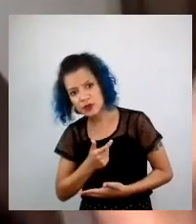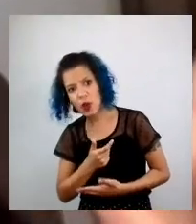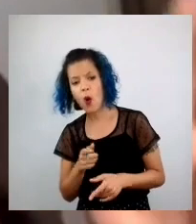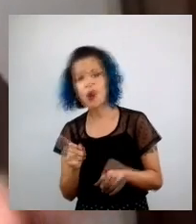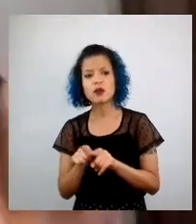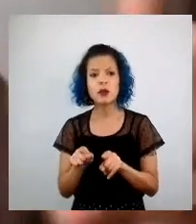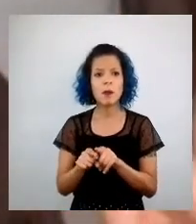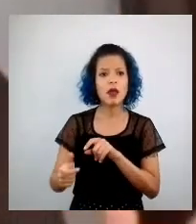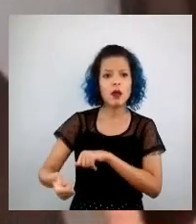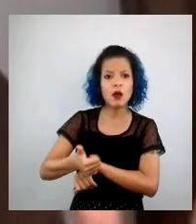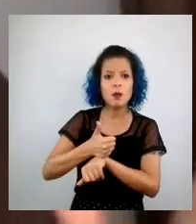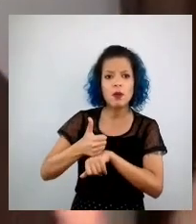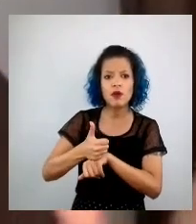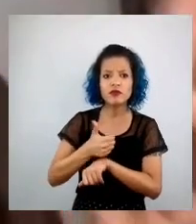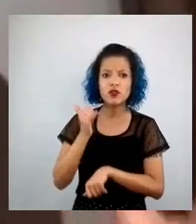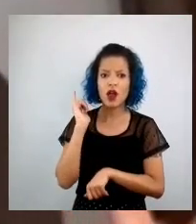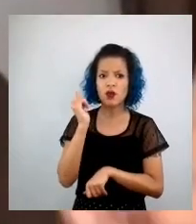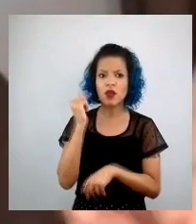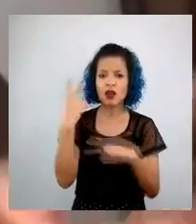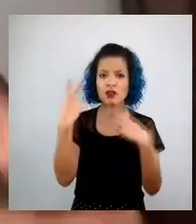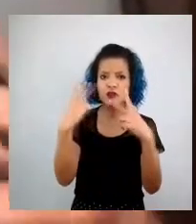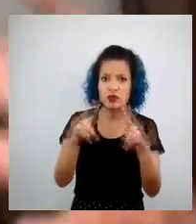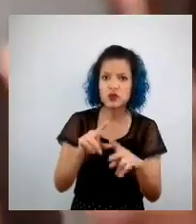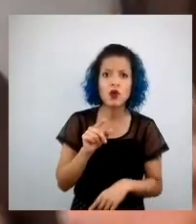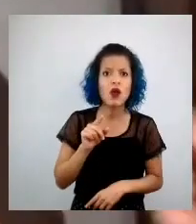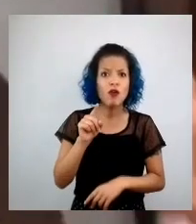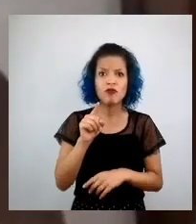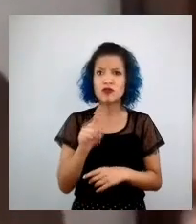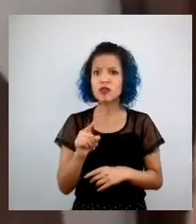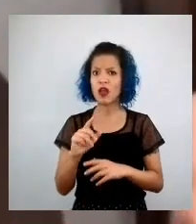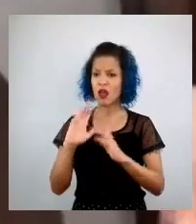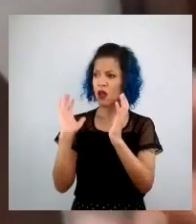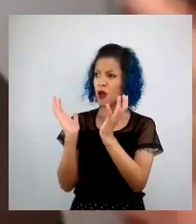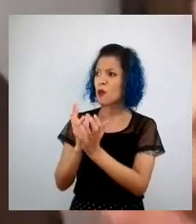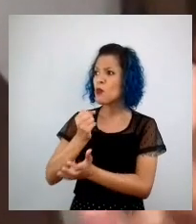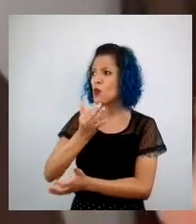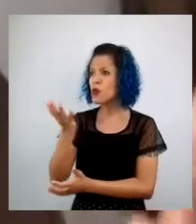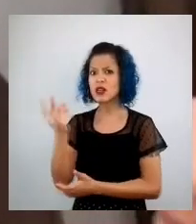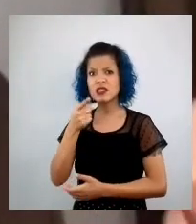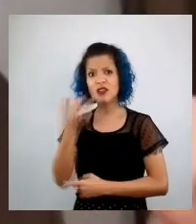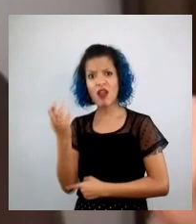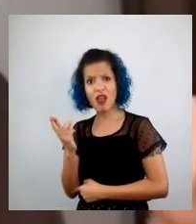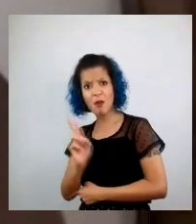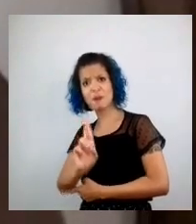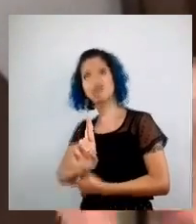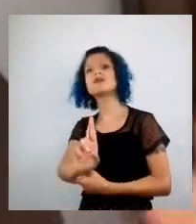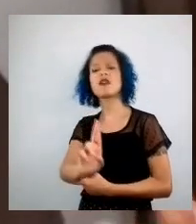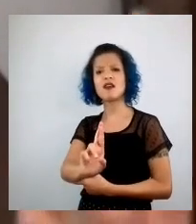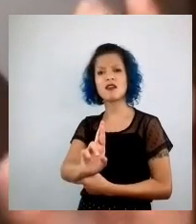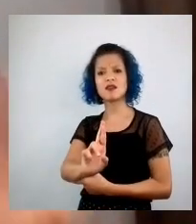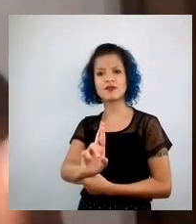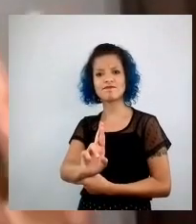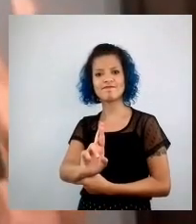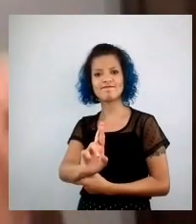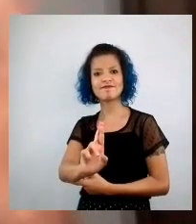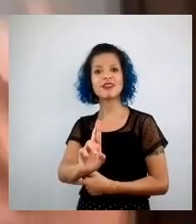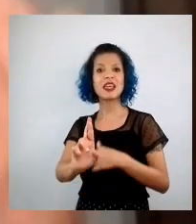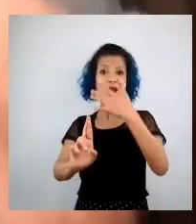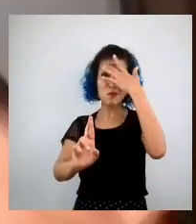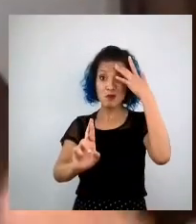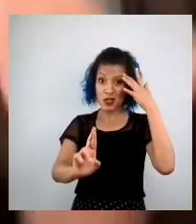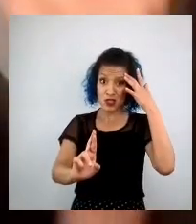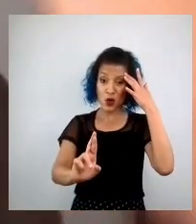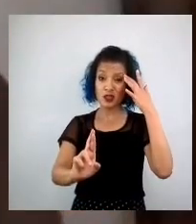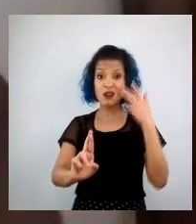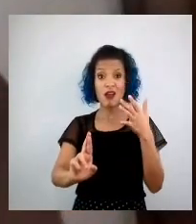você representa muitas coisas, muita gente, tem muita gente que assim, né, que aprende a usar o celular porque entende